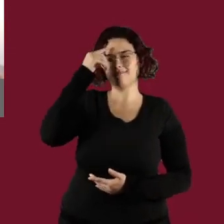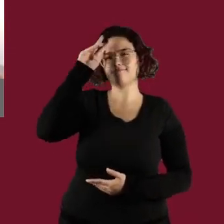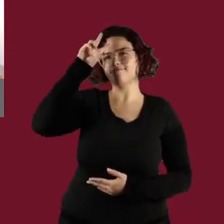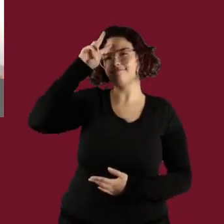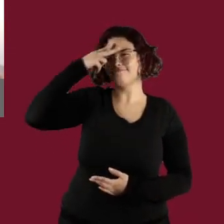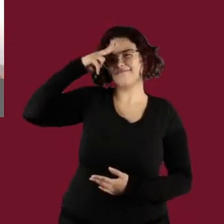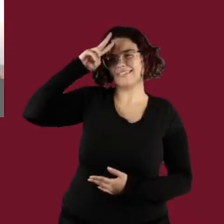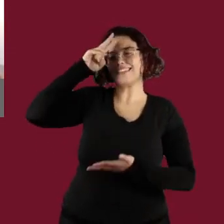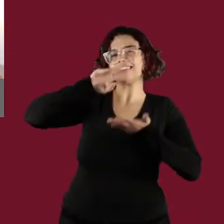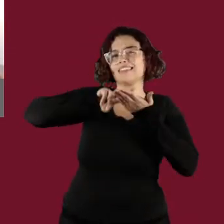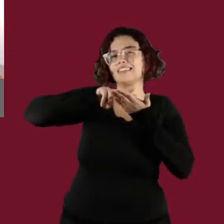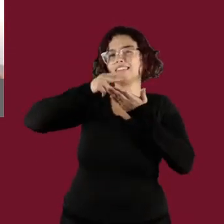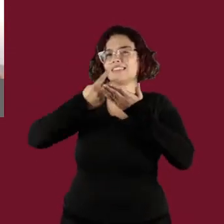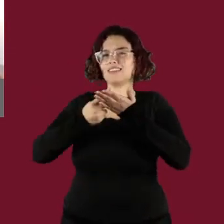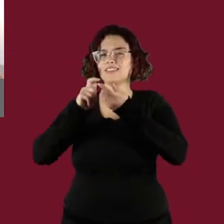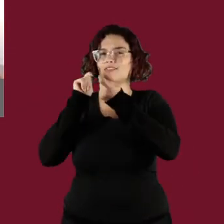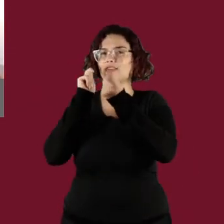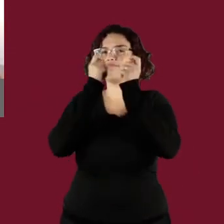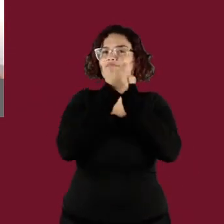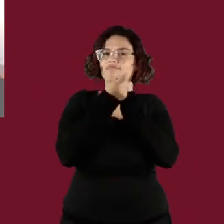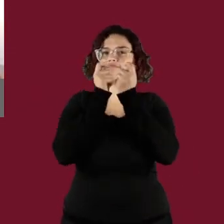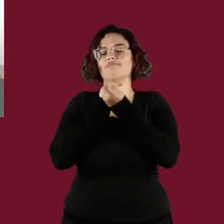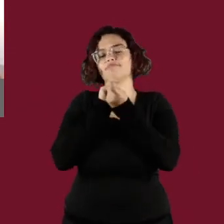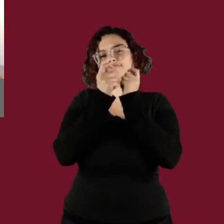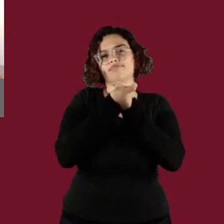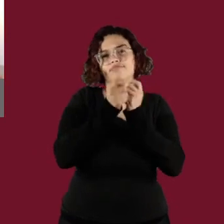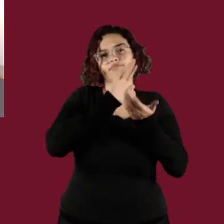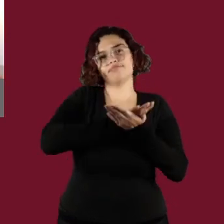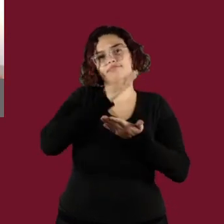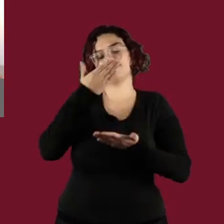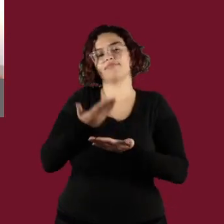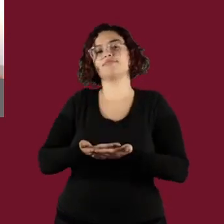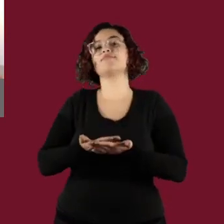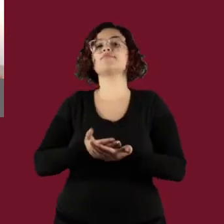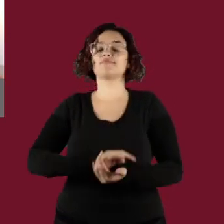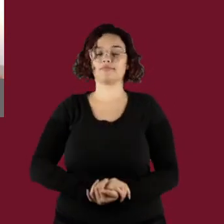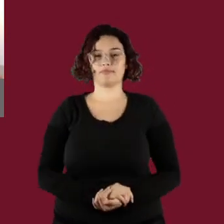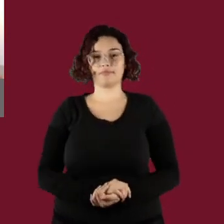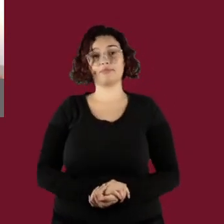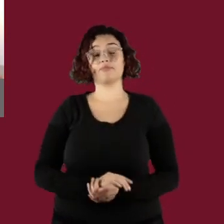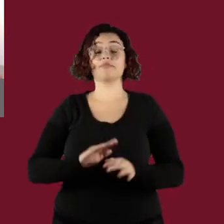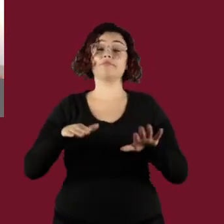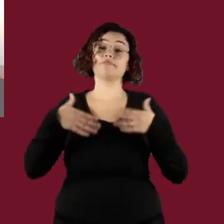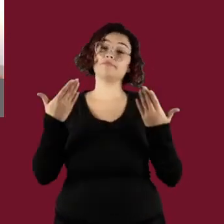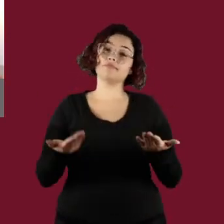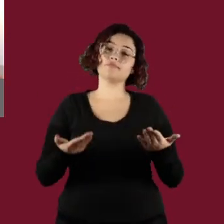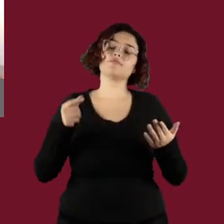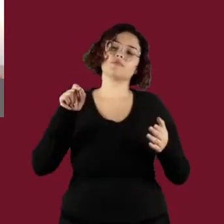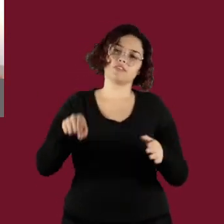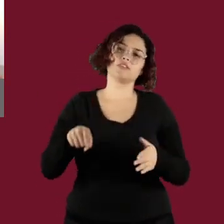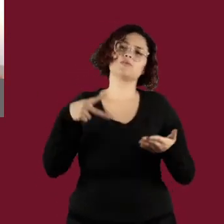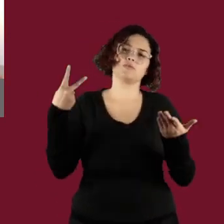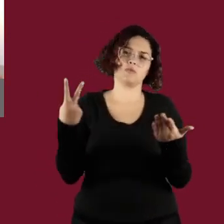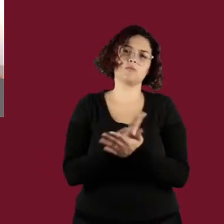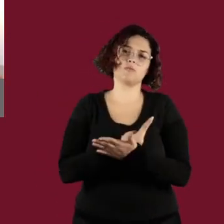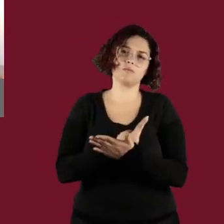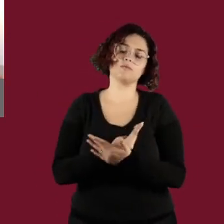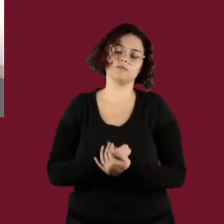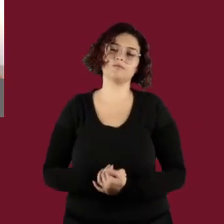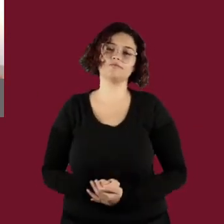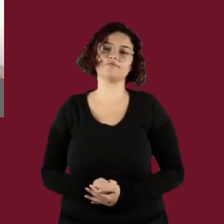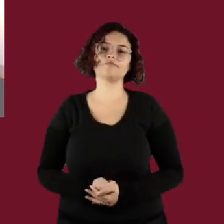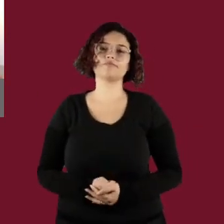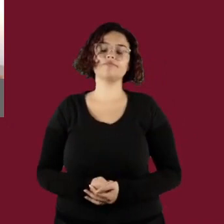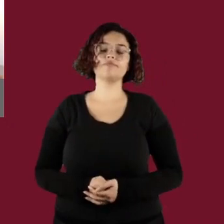processo de interpretação, até de tradução, no caso. E isso ocorre. Então, o que a